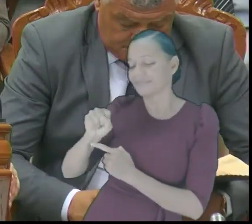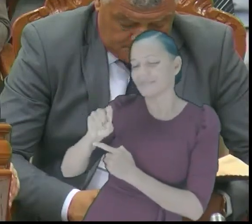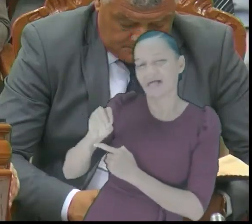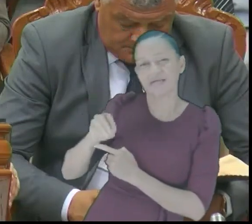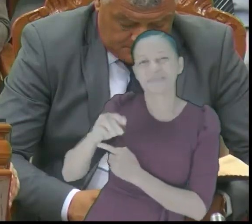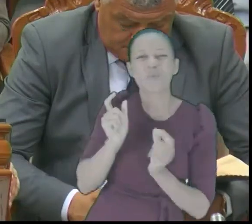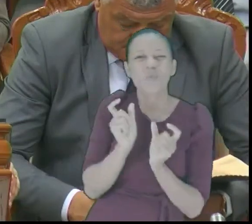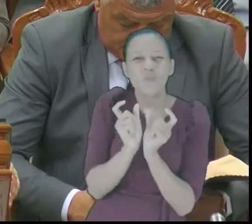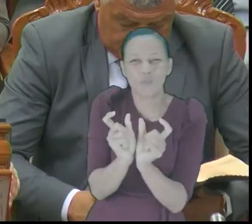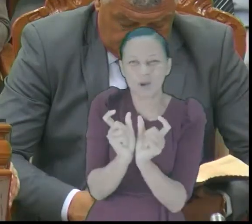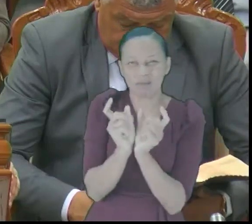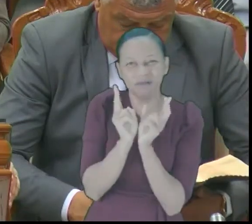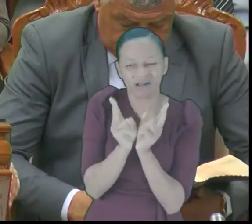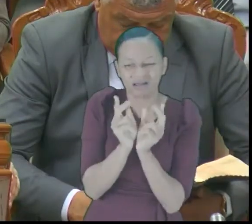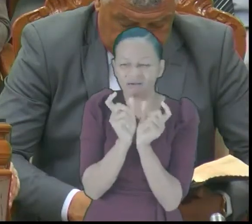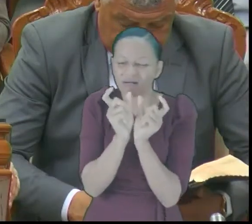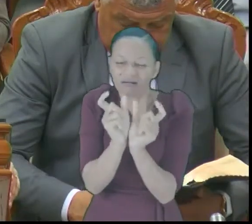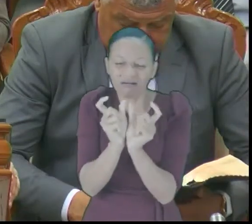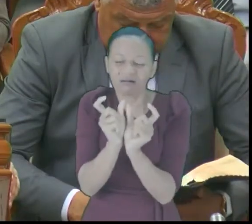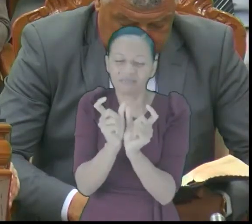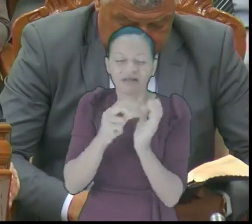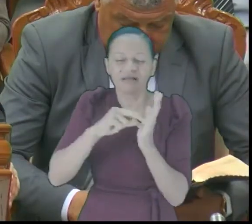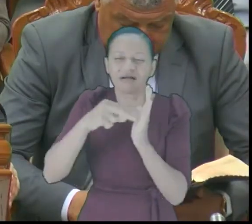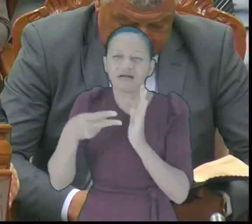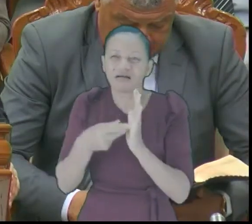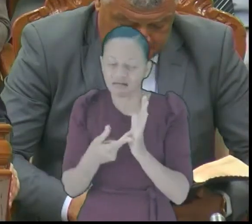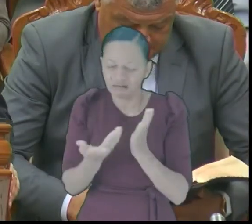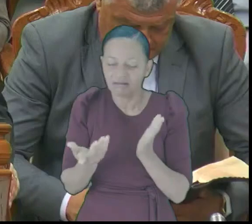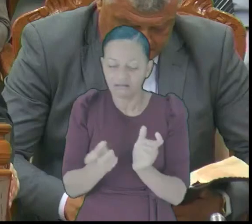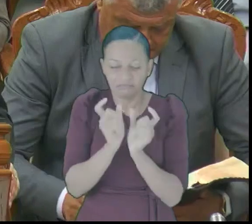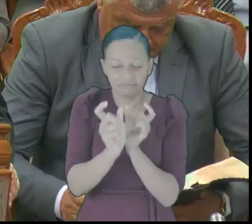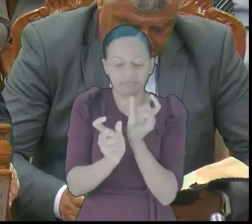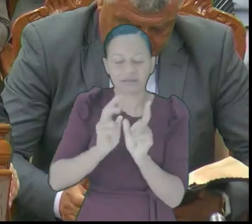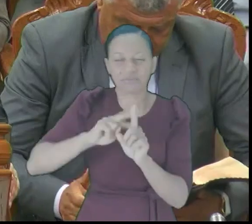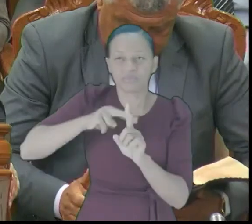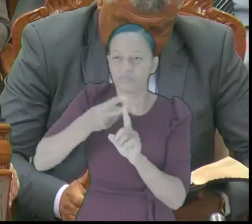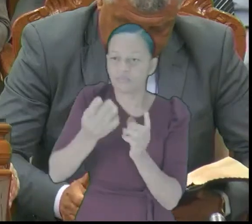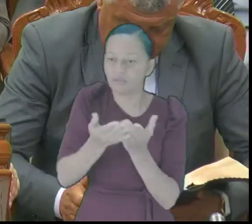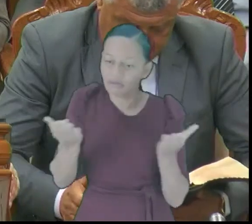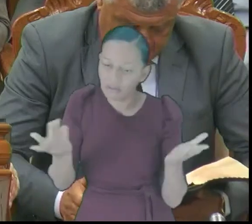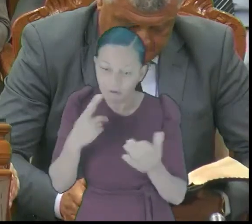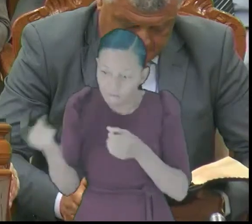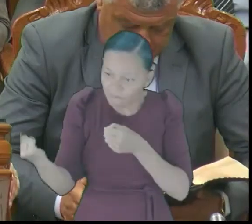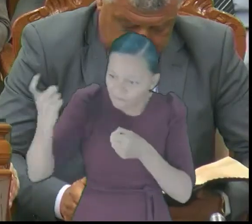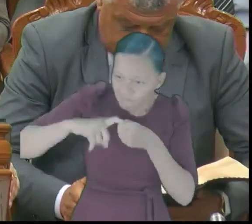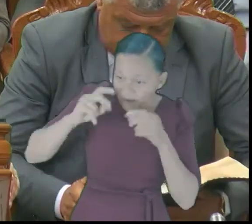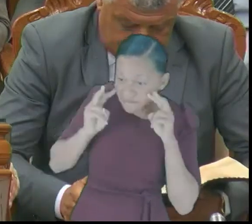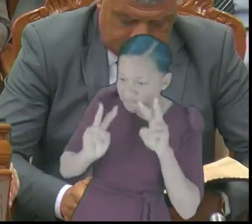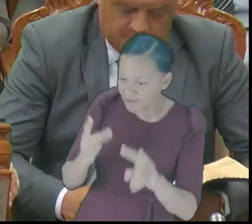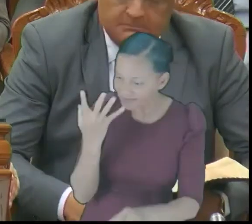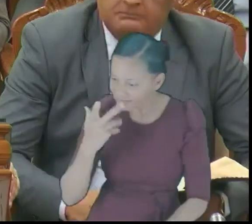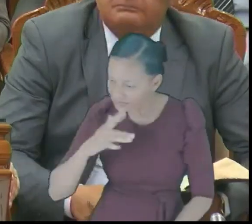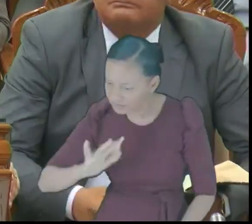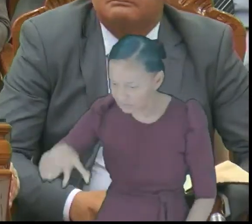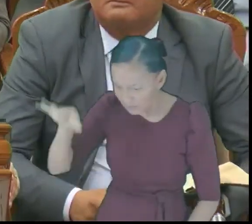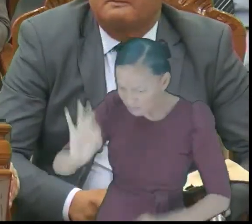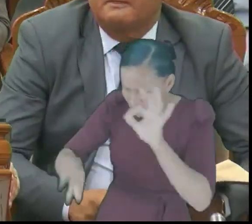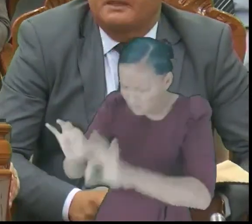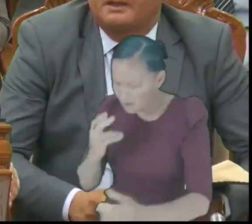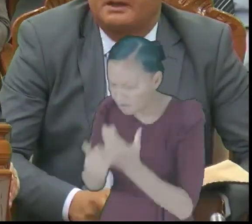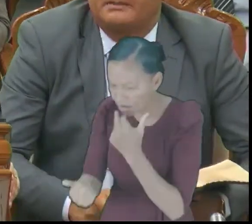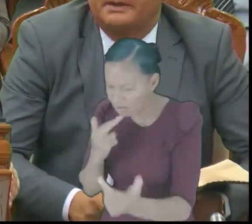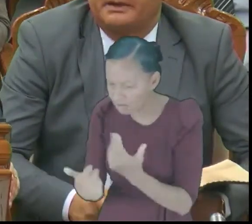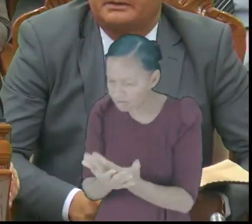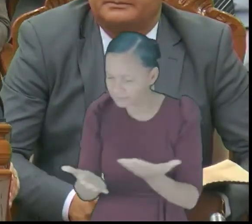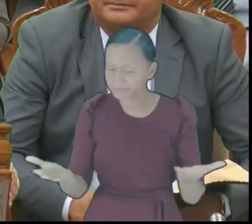vai ser derramado sobre as crianças. Nós precisamos voltar a ver as crianças serem batizadas com o Espírito